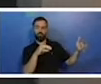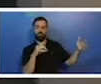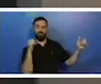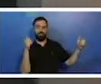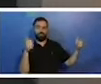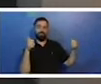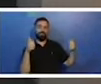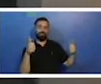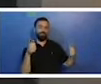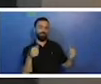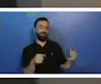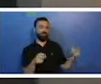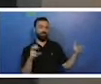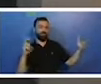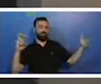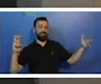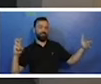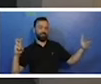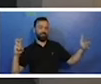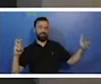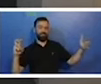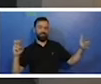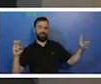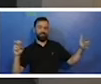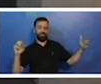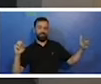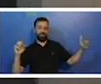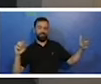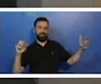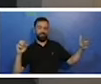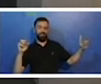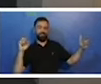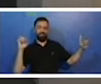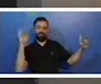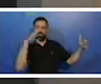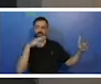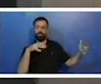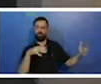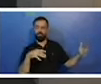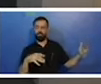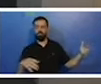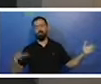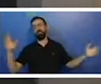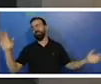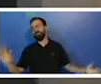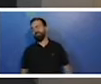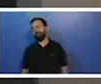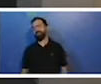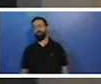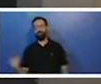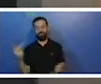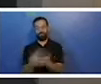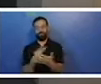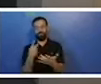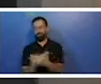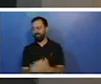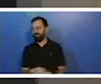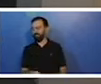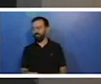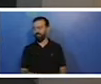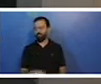há um ano senhora mais uma Advance os olhinhos quase